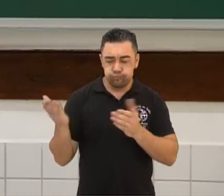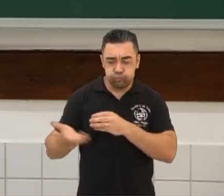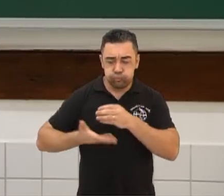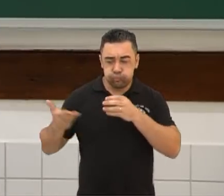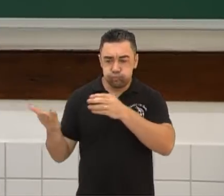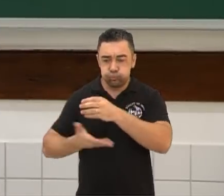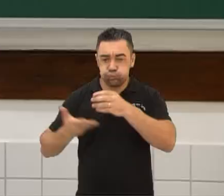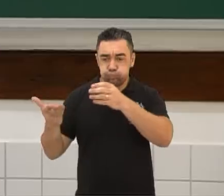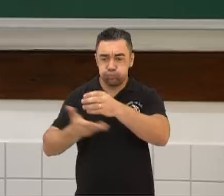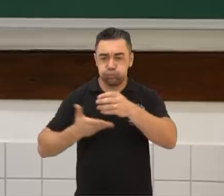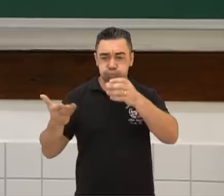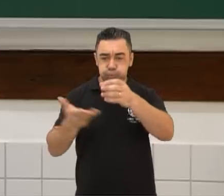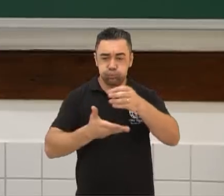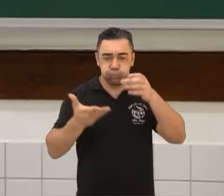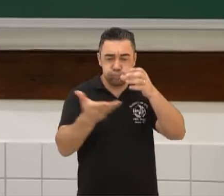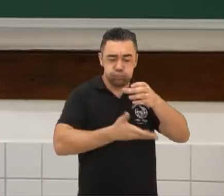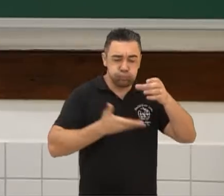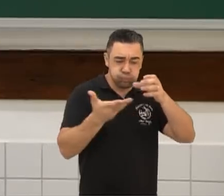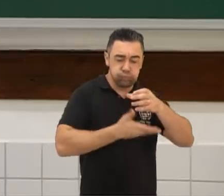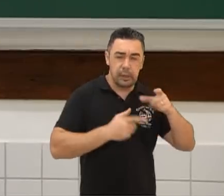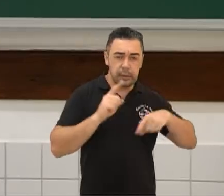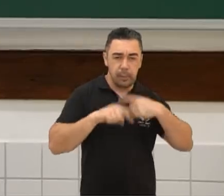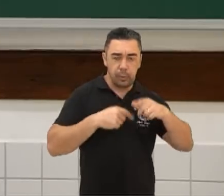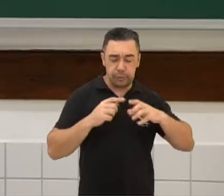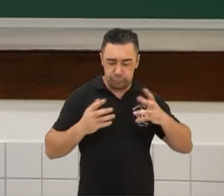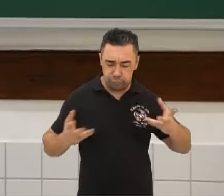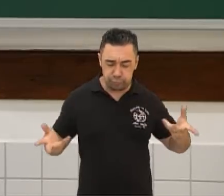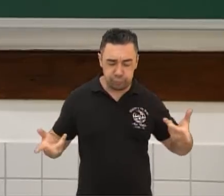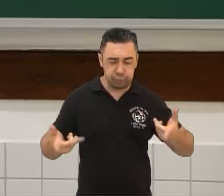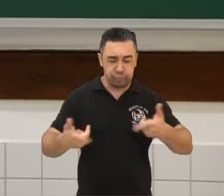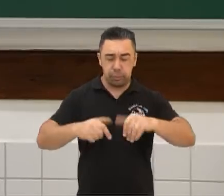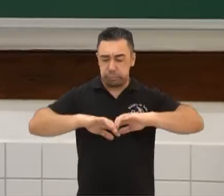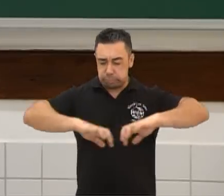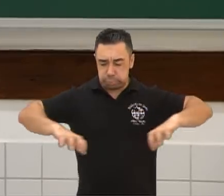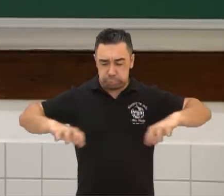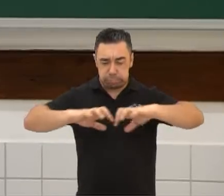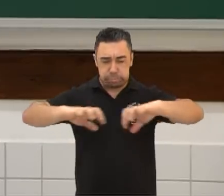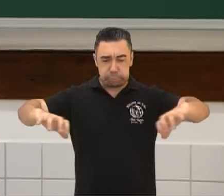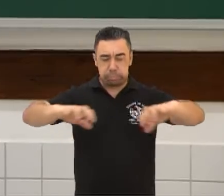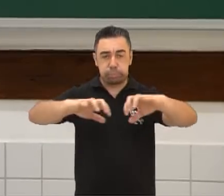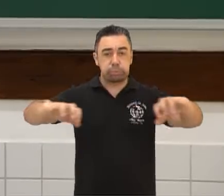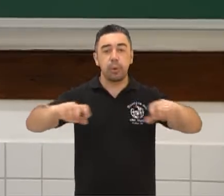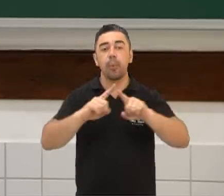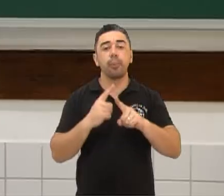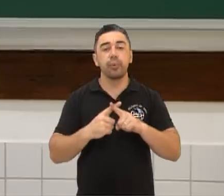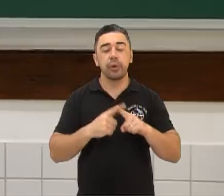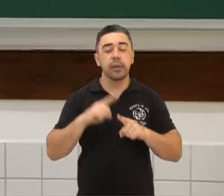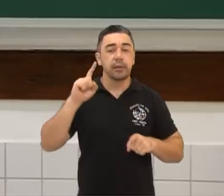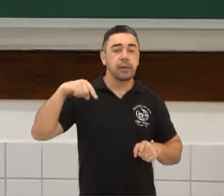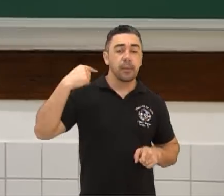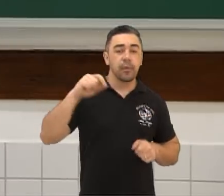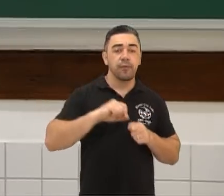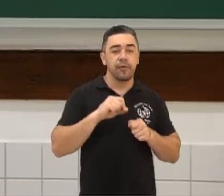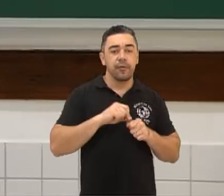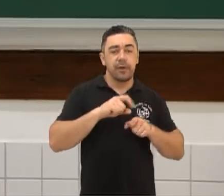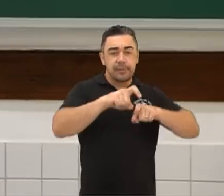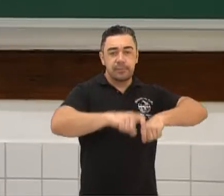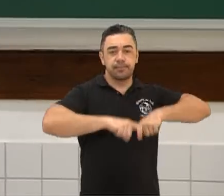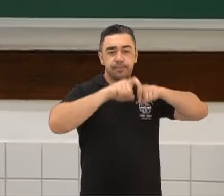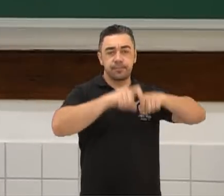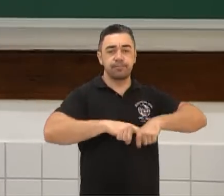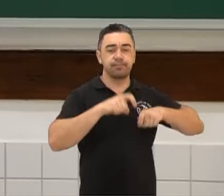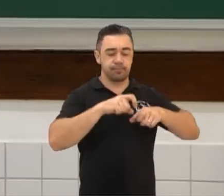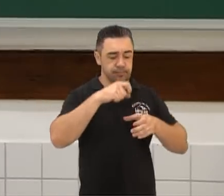do campo, ele é feito para quê? Para que abra espaço para plantações, para que